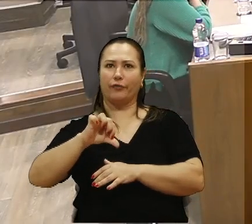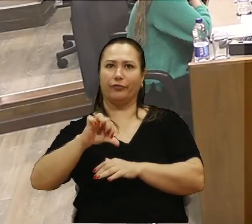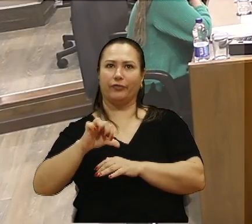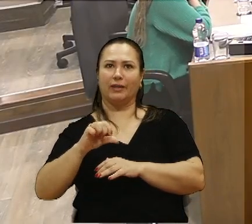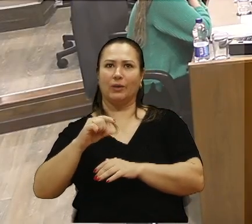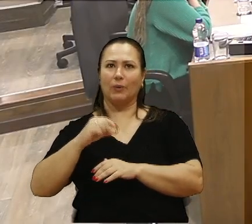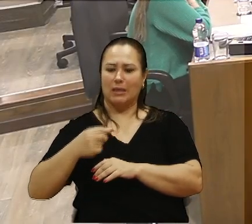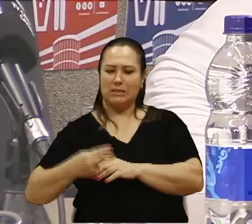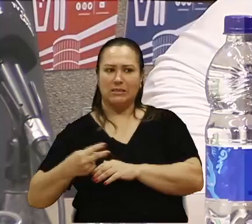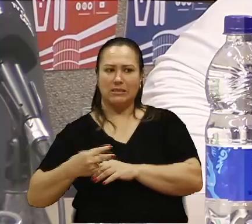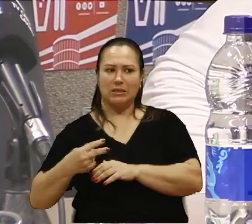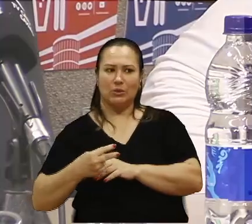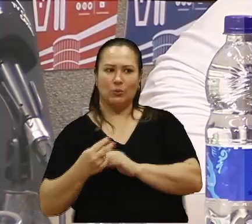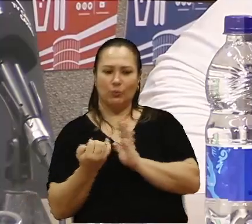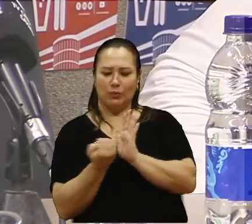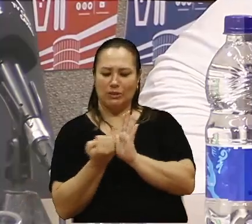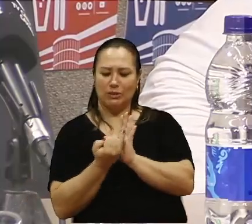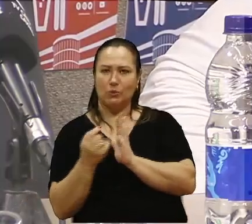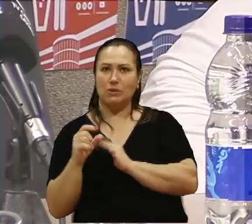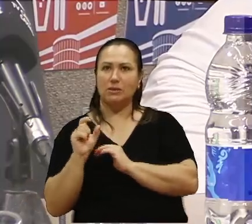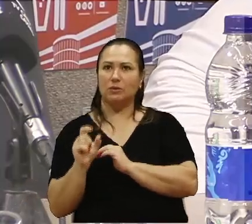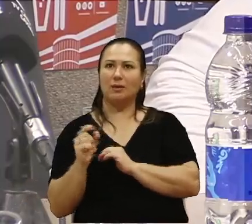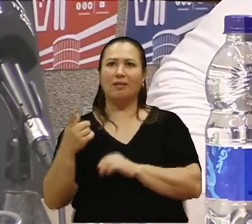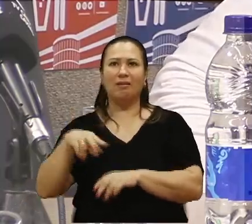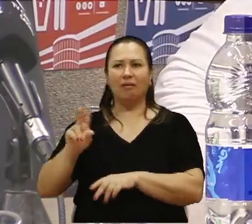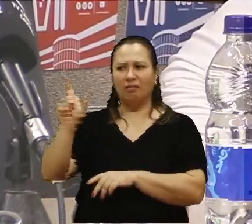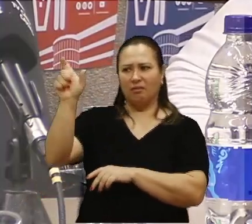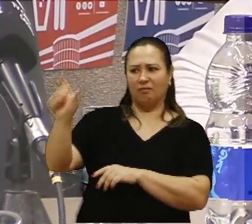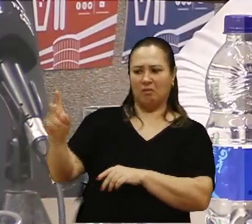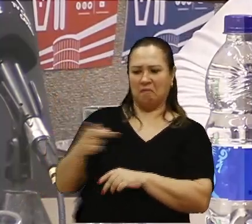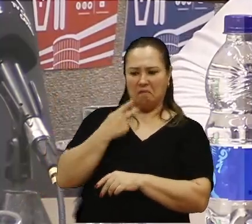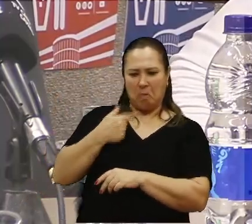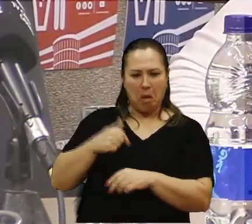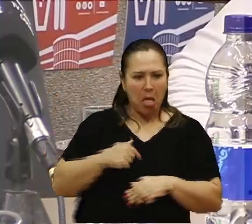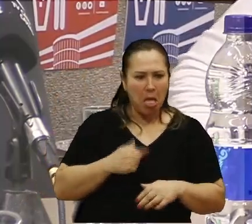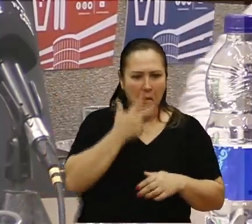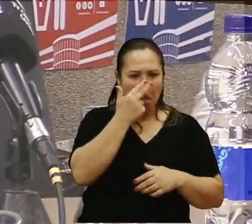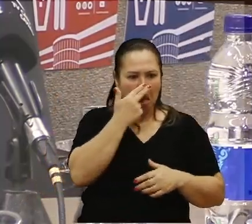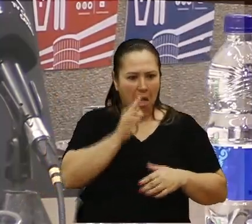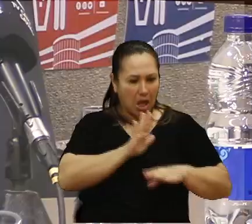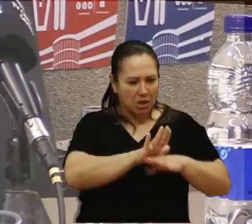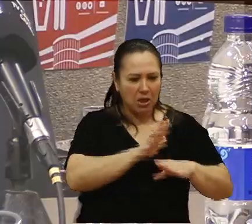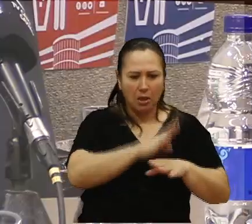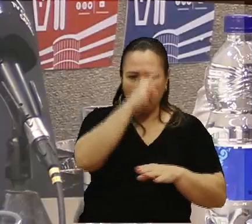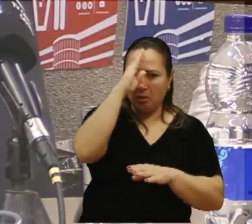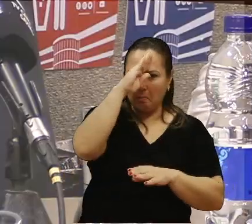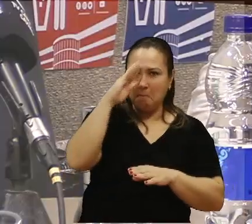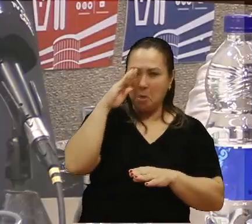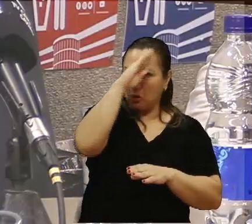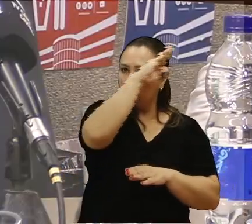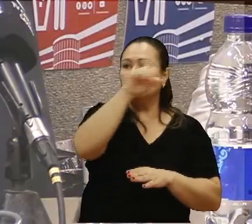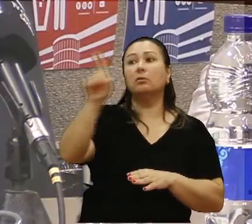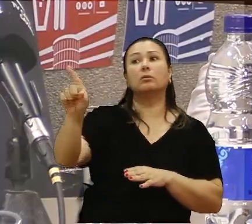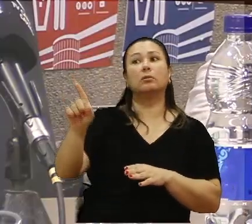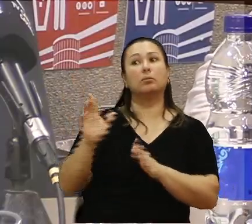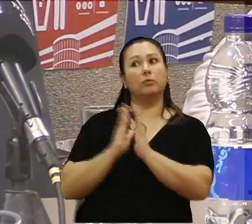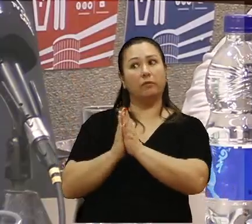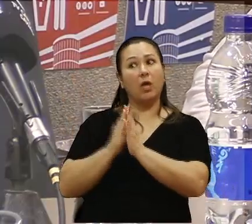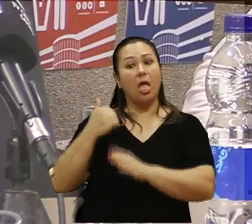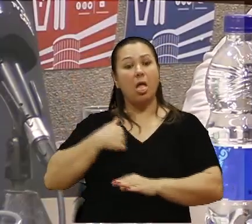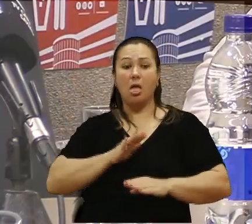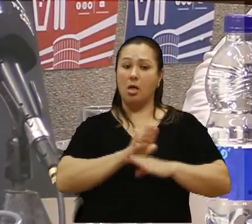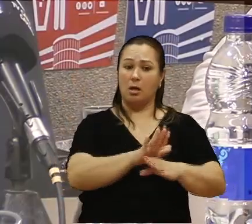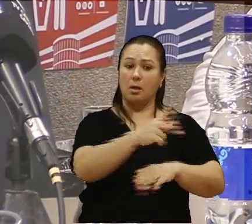O vereador, ele imputou que eu estava servindo ao bolsonarismo. Eu peço que ele retire isso, que eu estava servindo ao país, ao